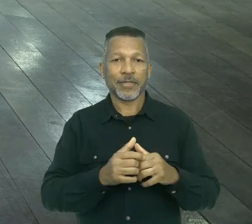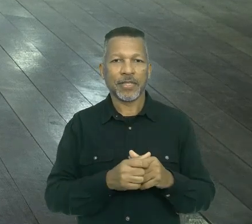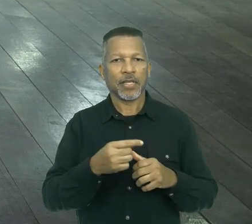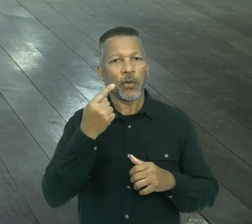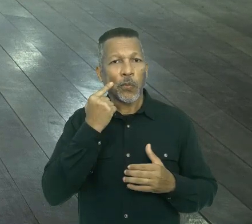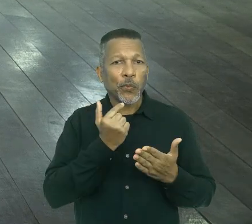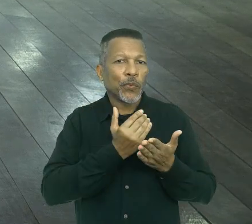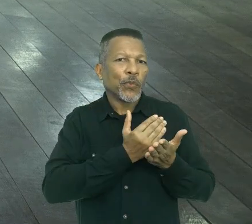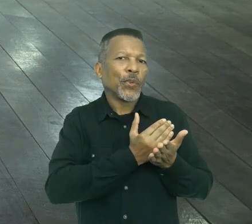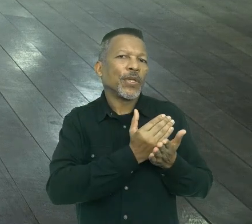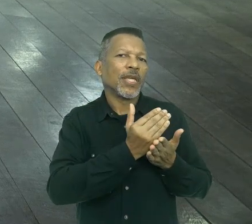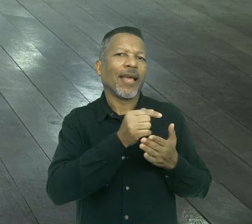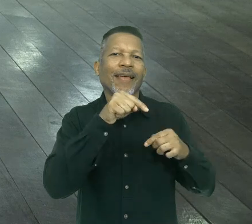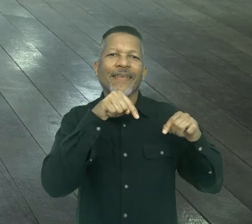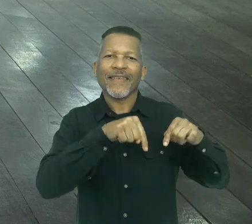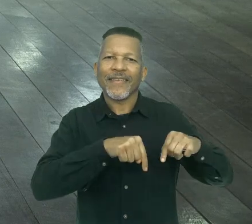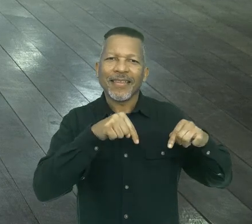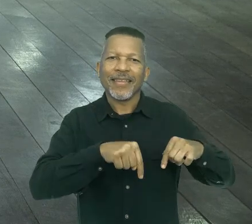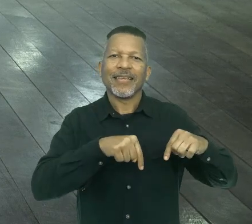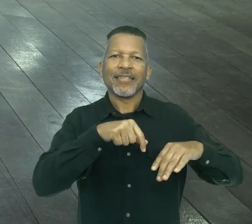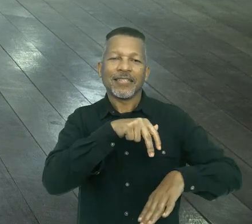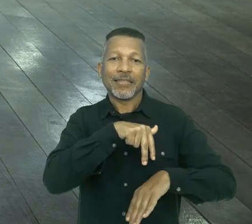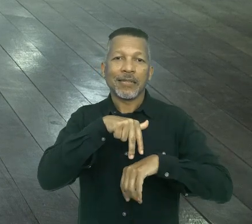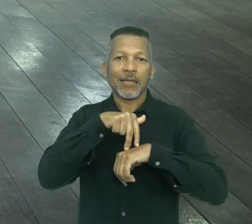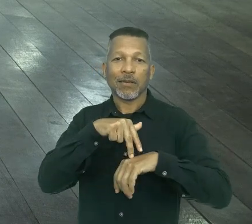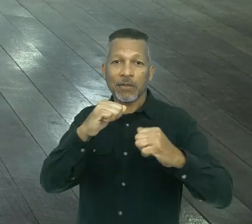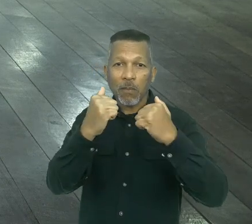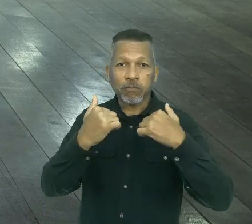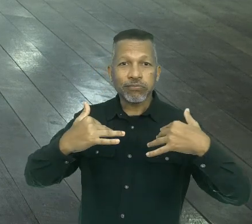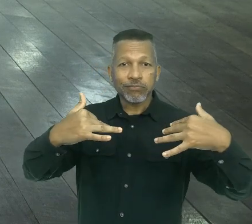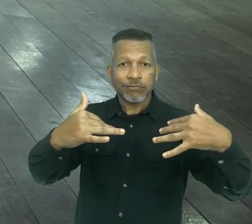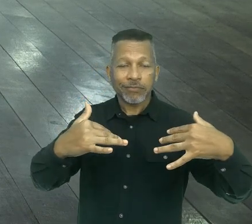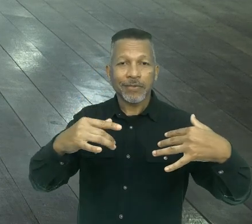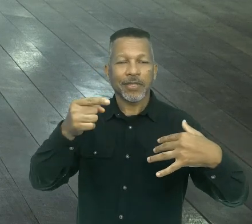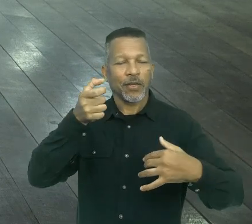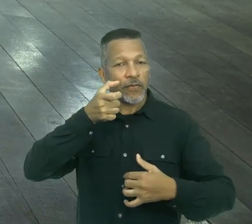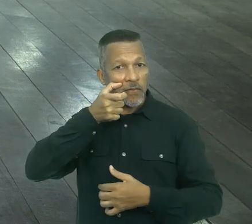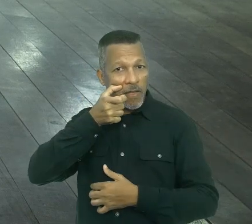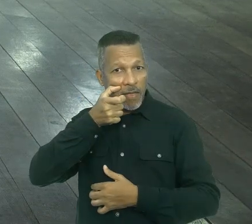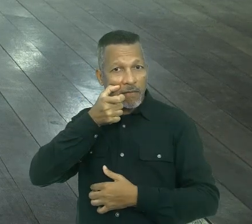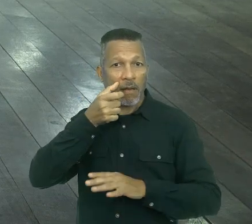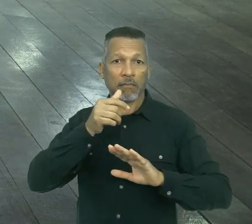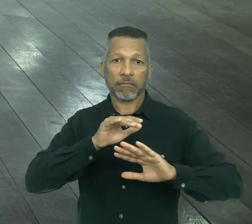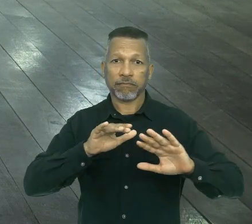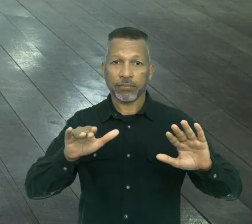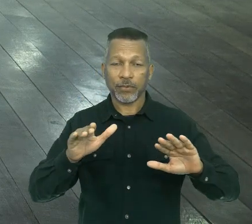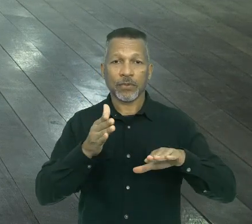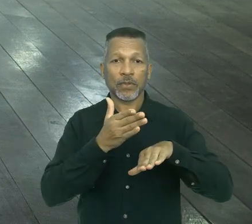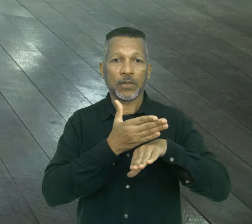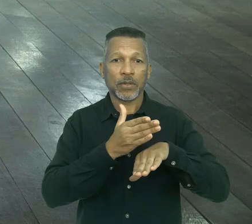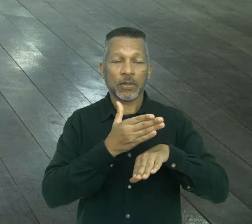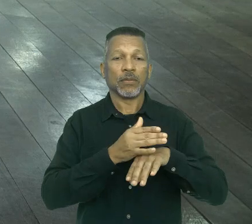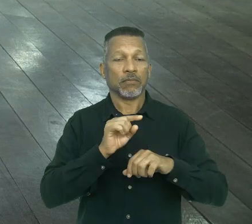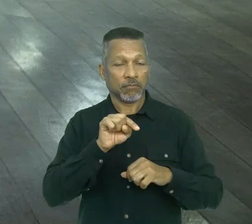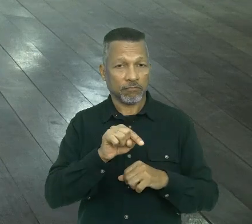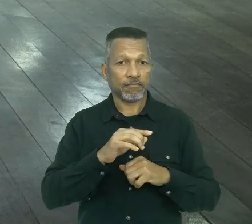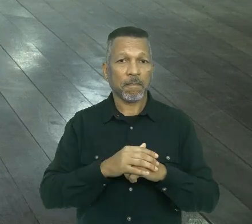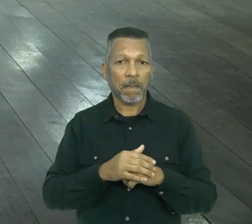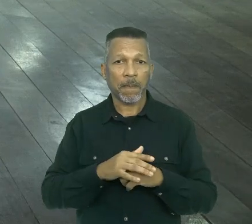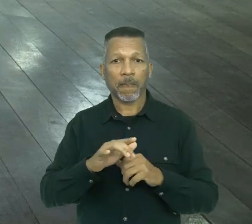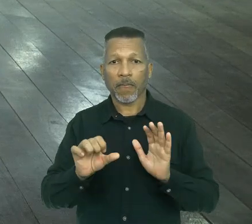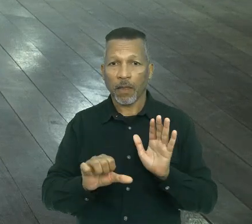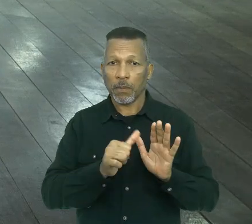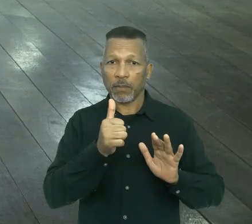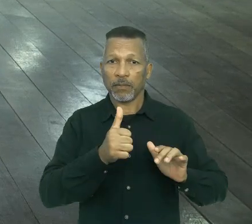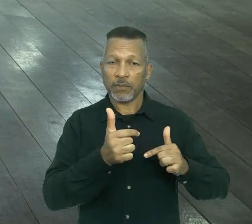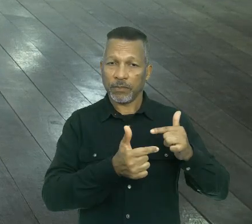aqui, nesse palco, nessa plateia. Eu vim assistir o ensaio de Maroquinhas Haru. Foi o primeiro trabalho